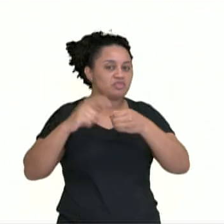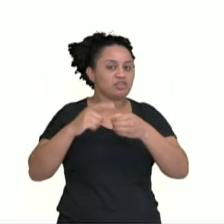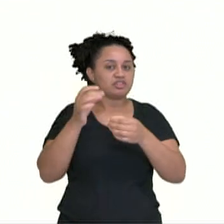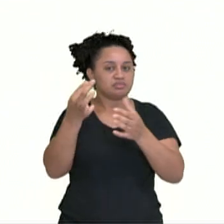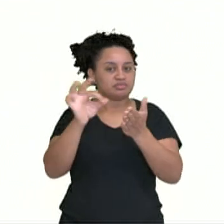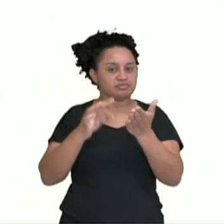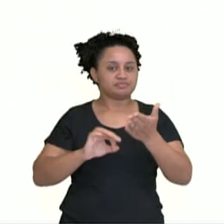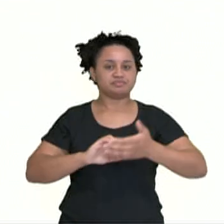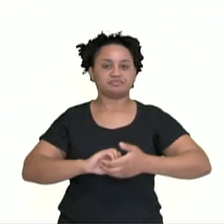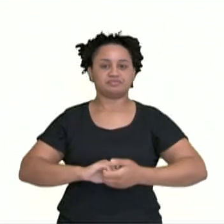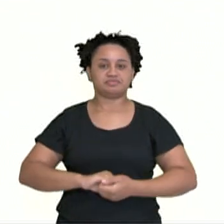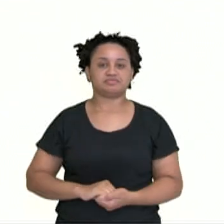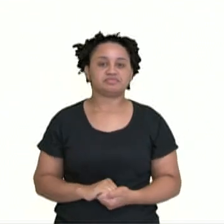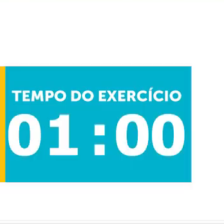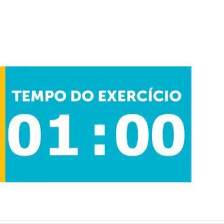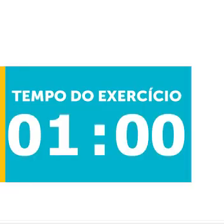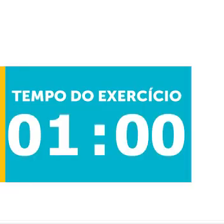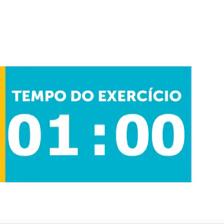confere.